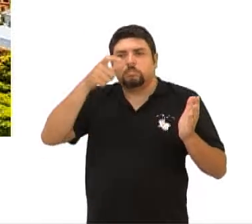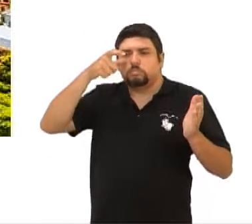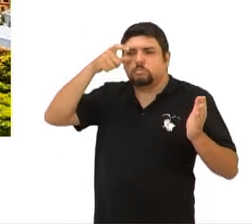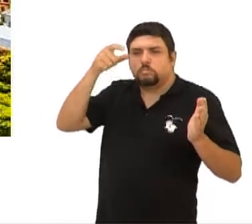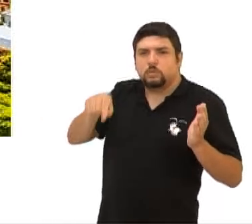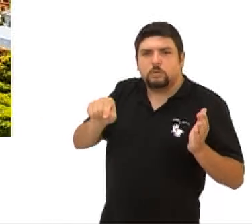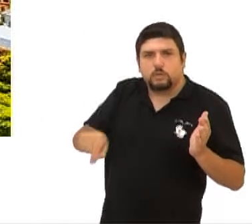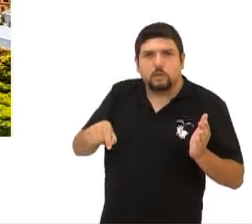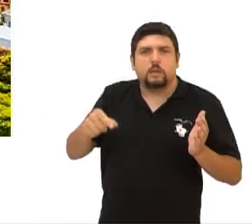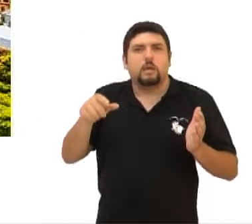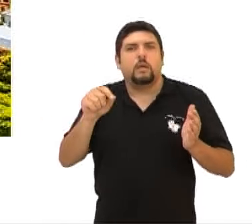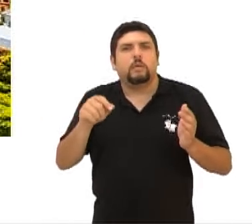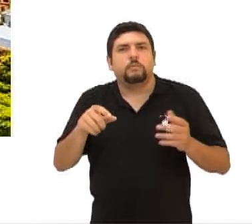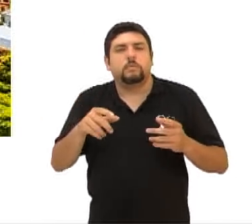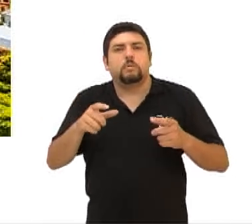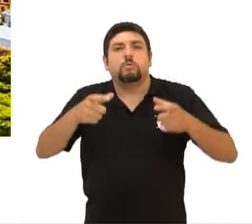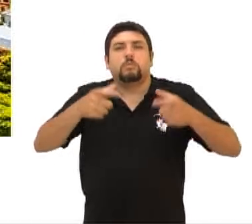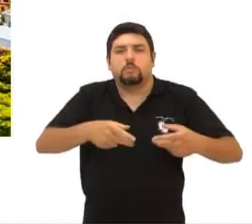Uma